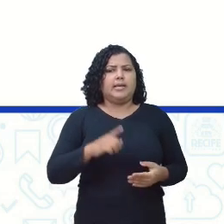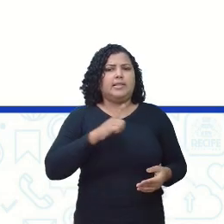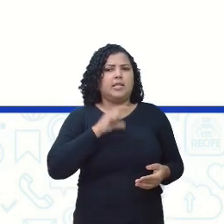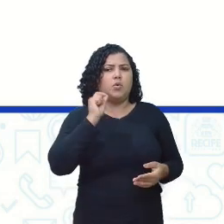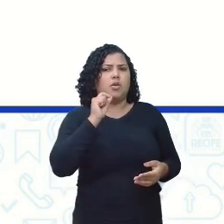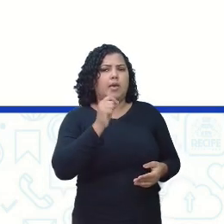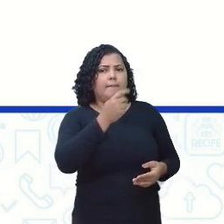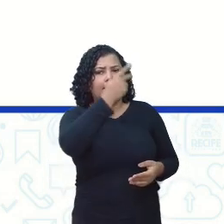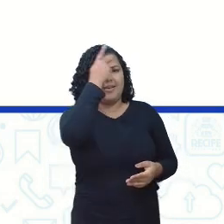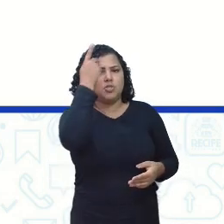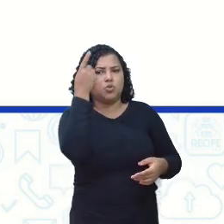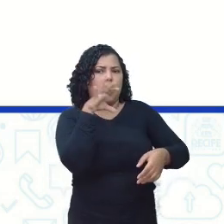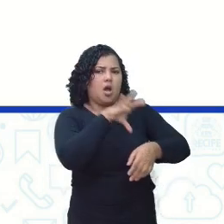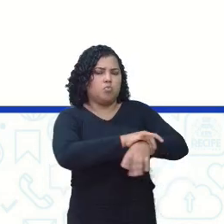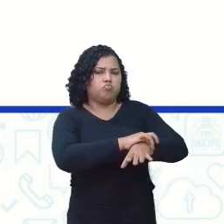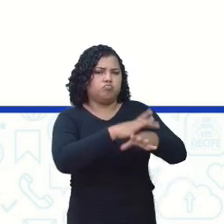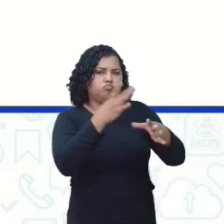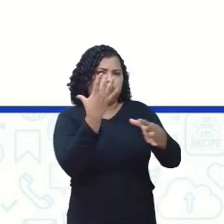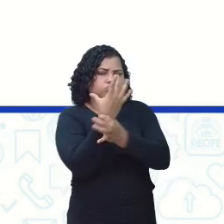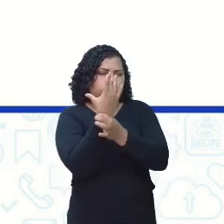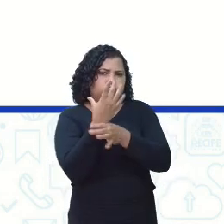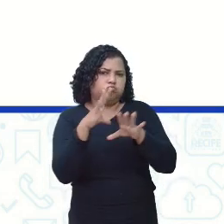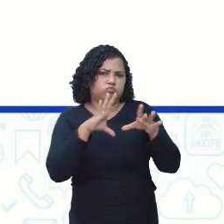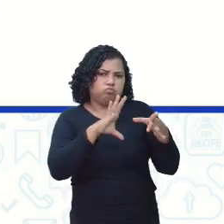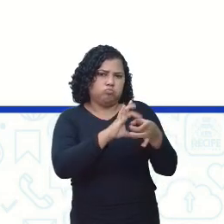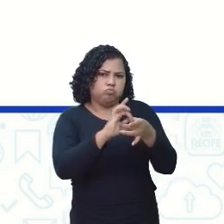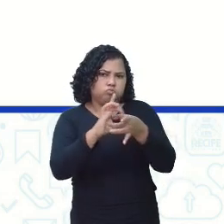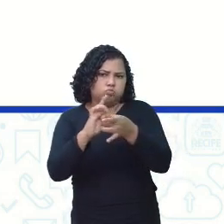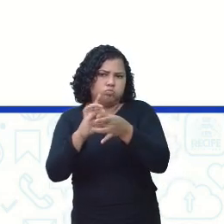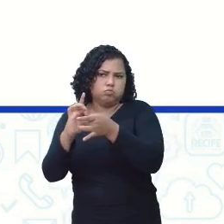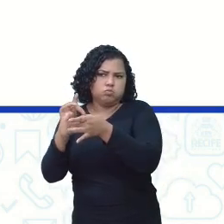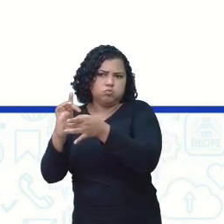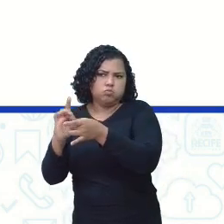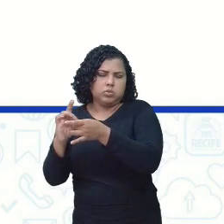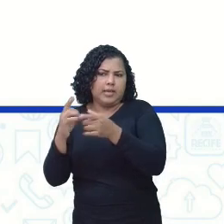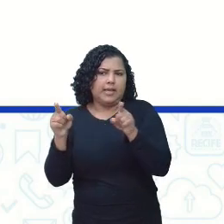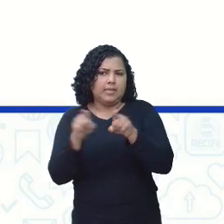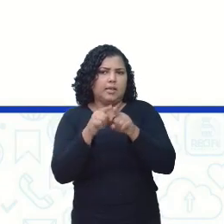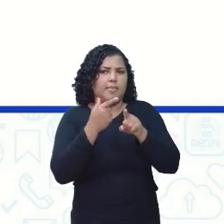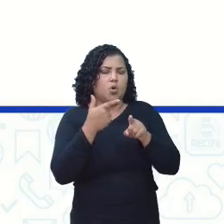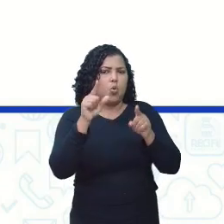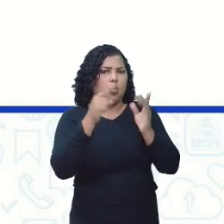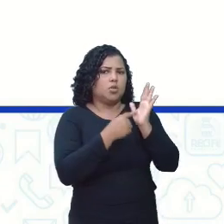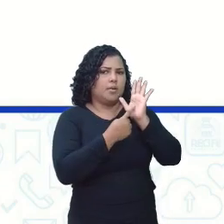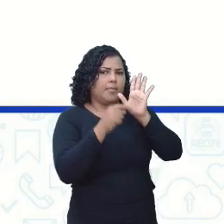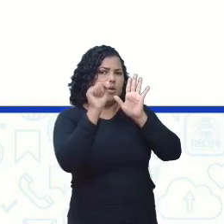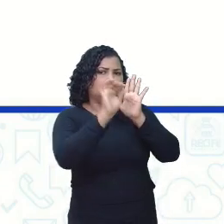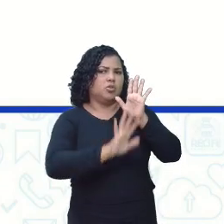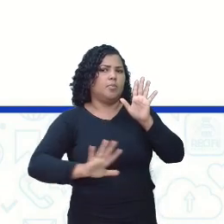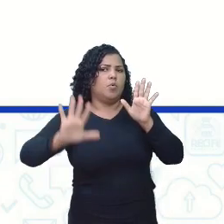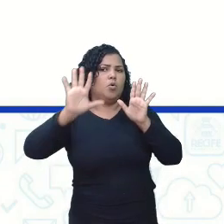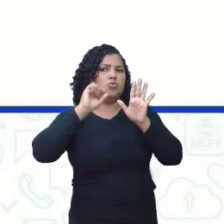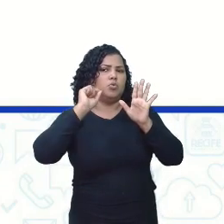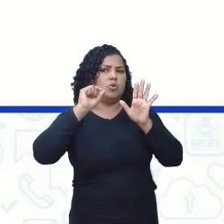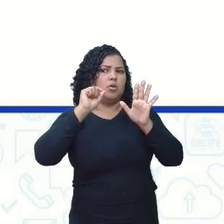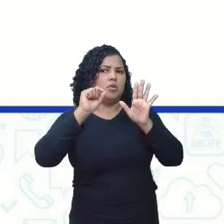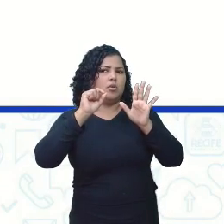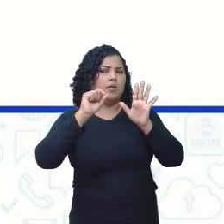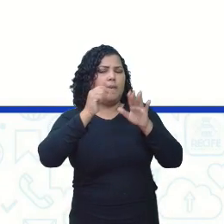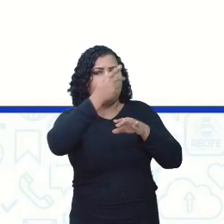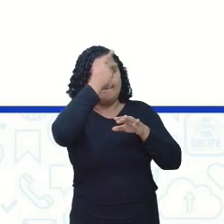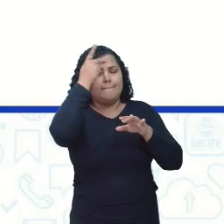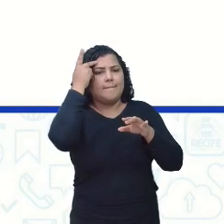aqui acorrentados uns aos outros, né? E também, essa é uma outra imagem que também traz, né,